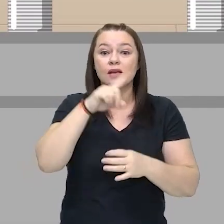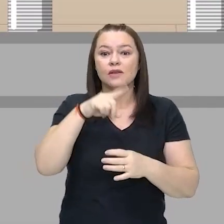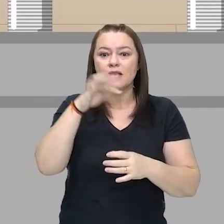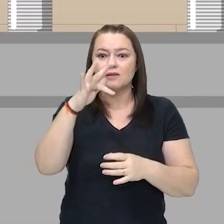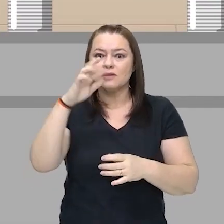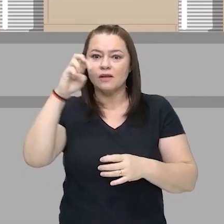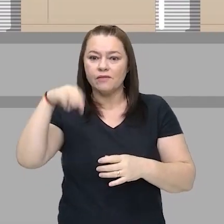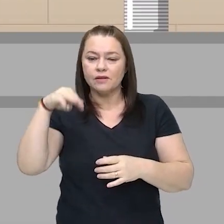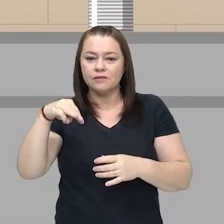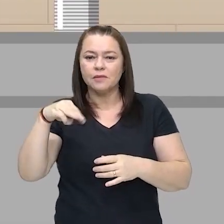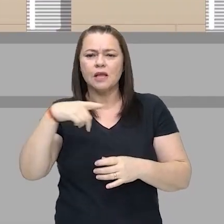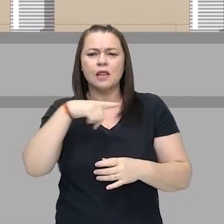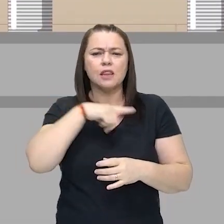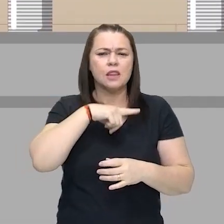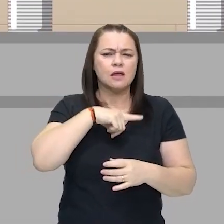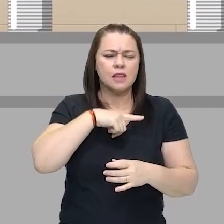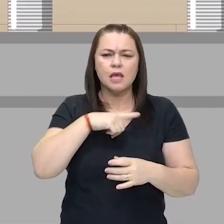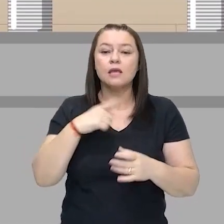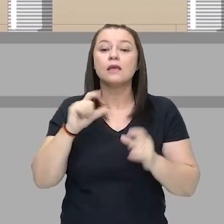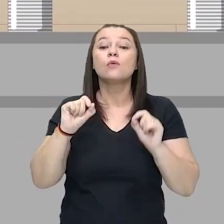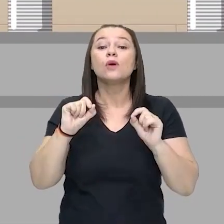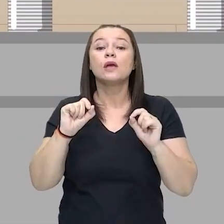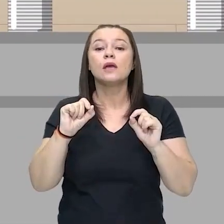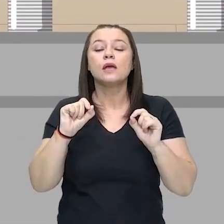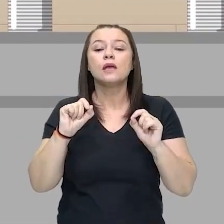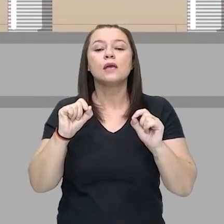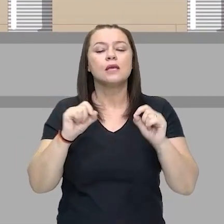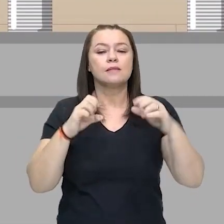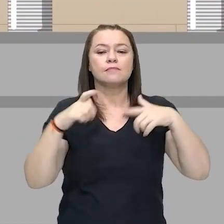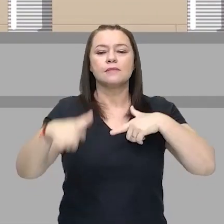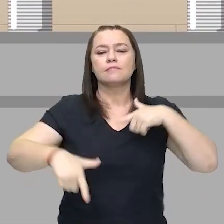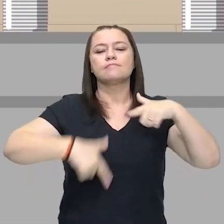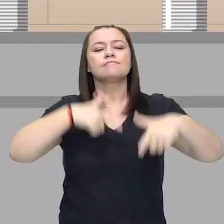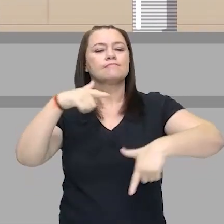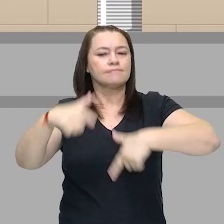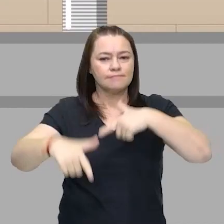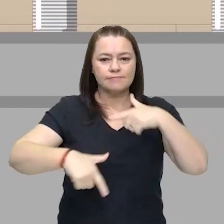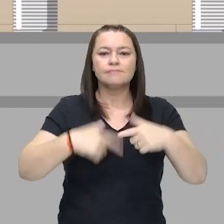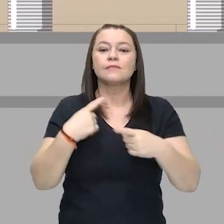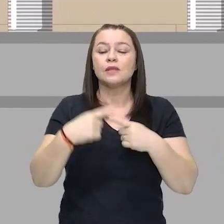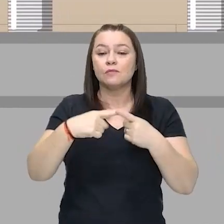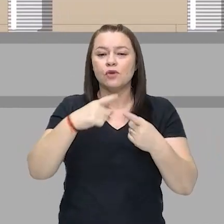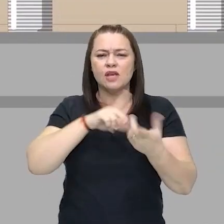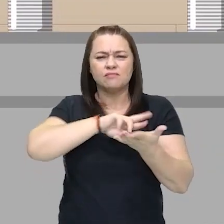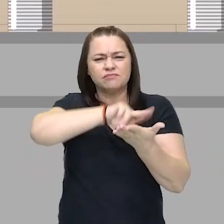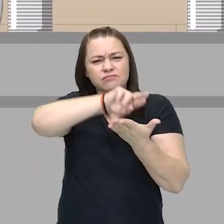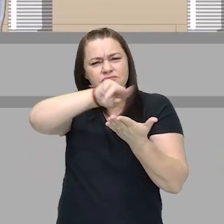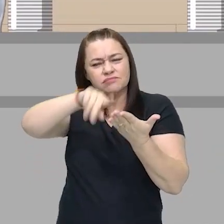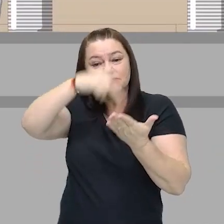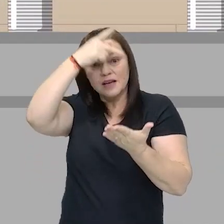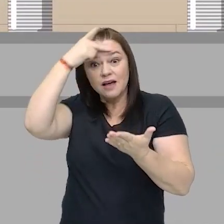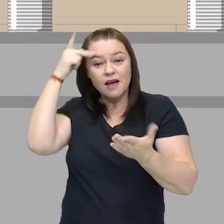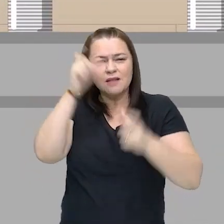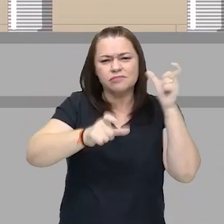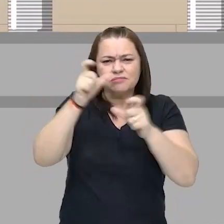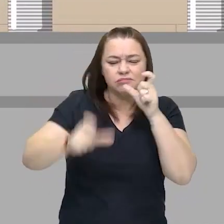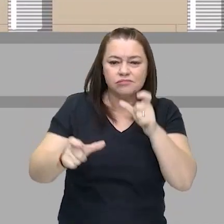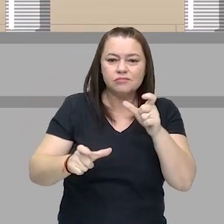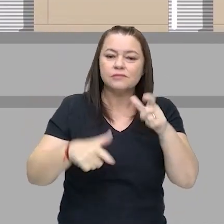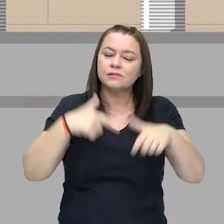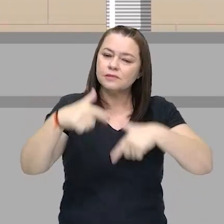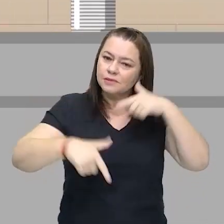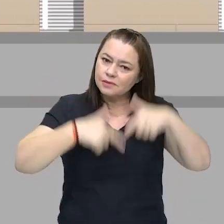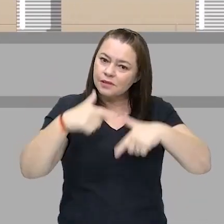Manaus gera muito, mas muito o quê? Emprego, porque várias pessoas trabalham lá. Sabia de uma coisa? A Zona Franca foi